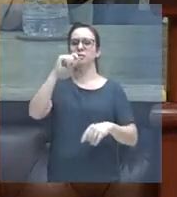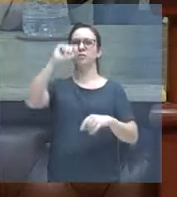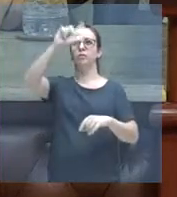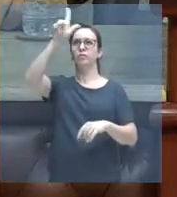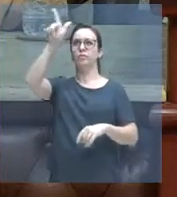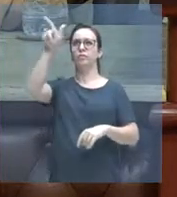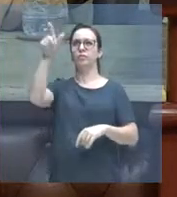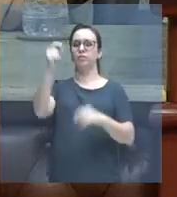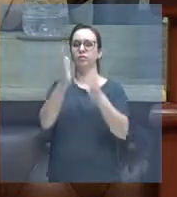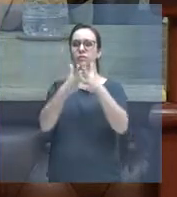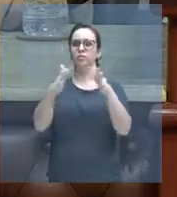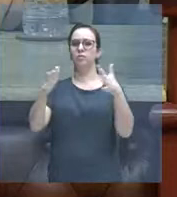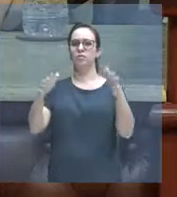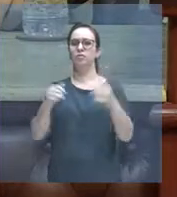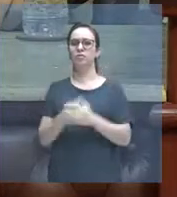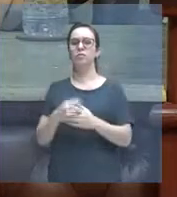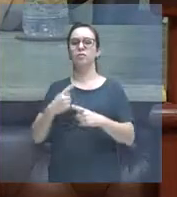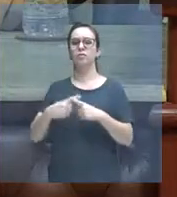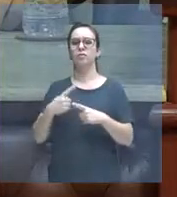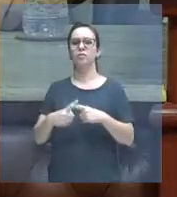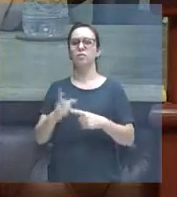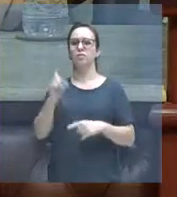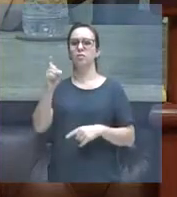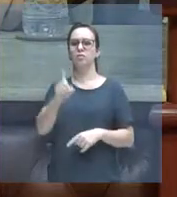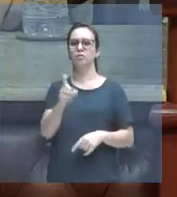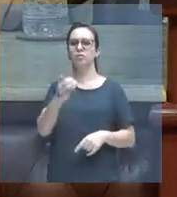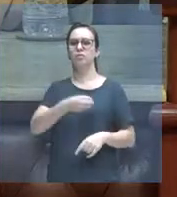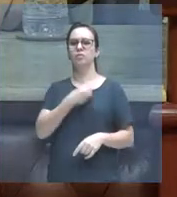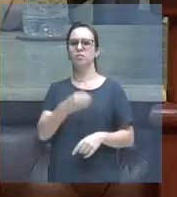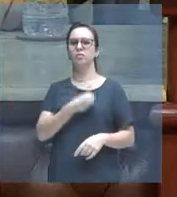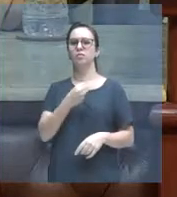alta vive. Ricardo Reis.